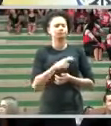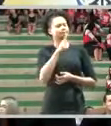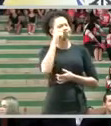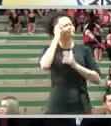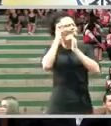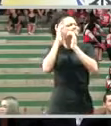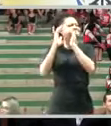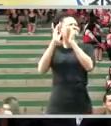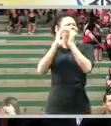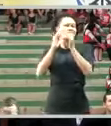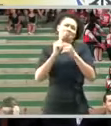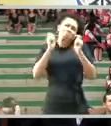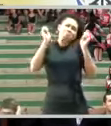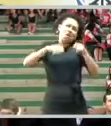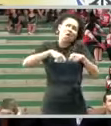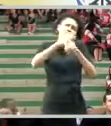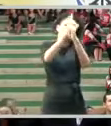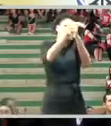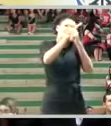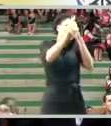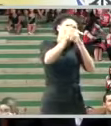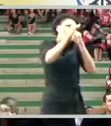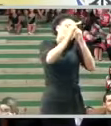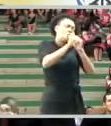Conjecturando, talvez foi um vento forte que passou.